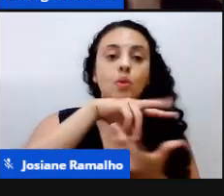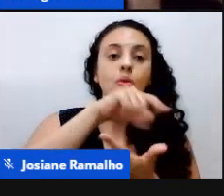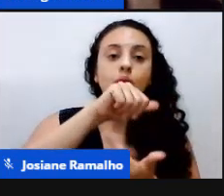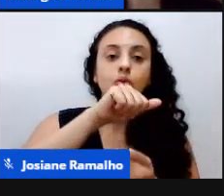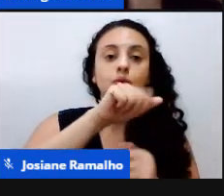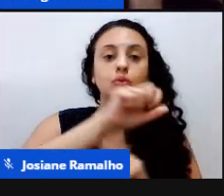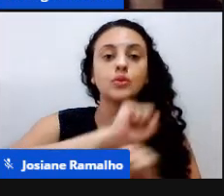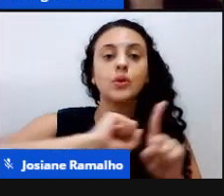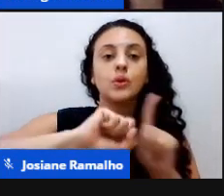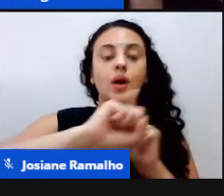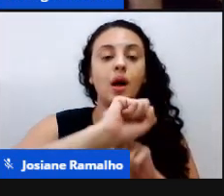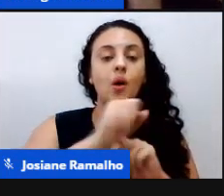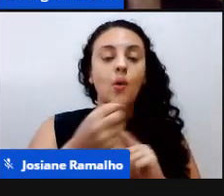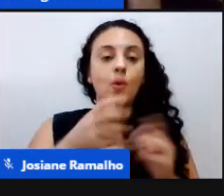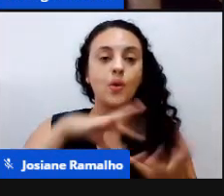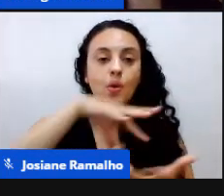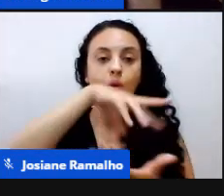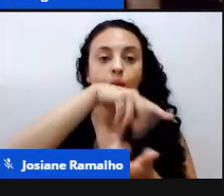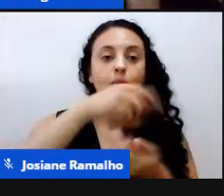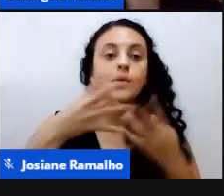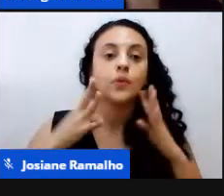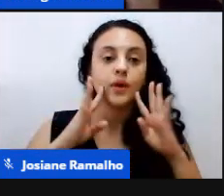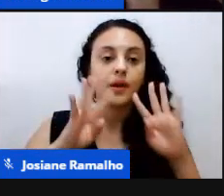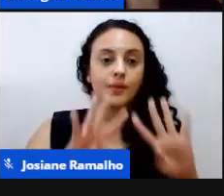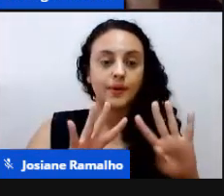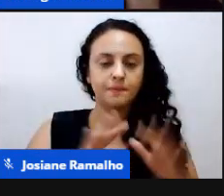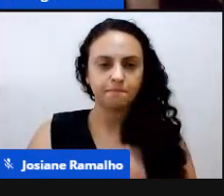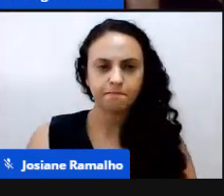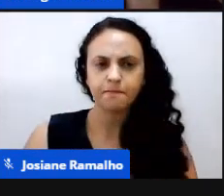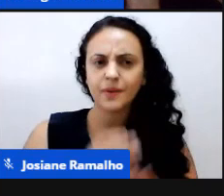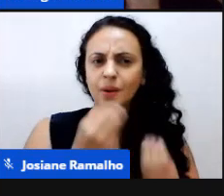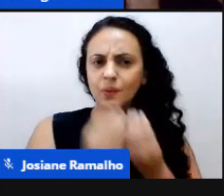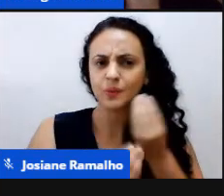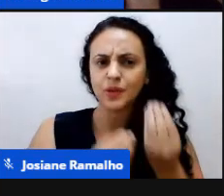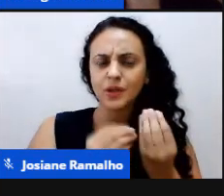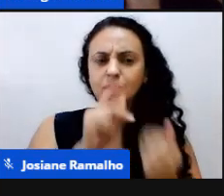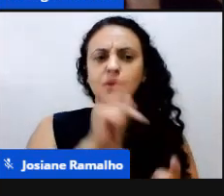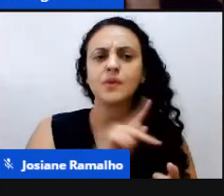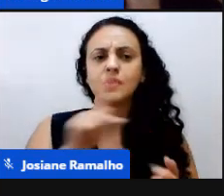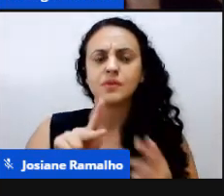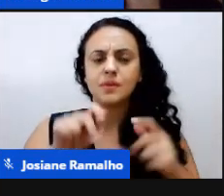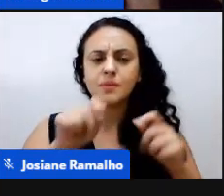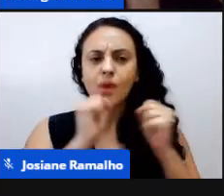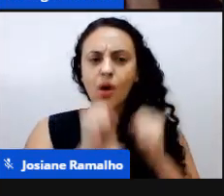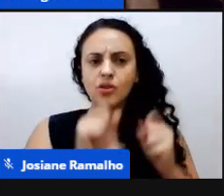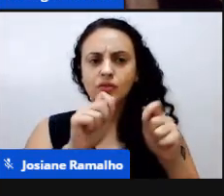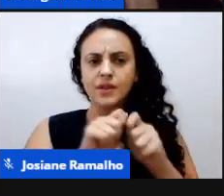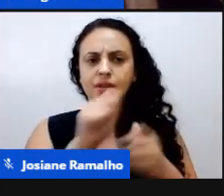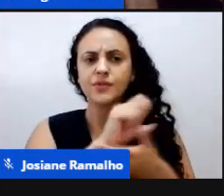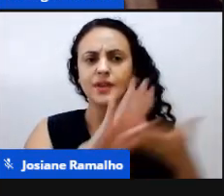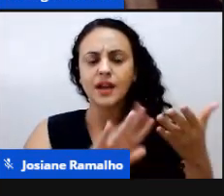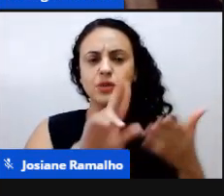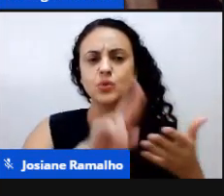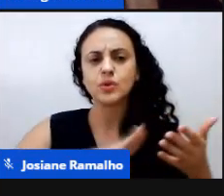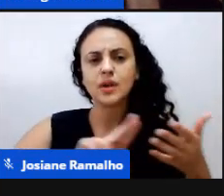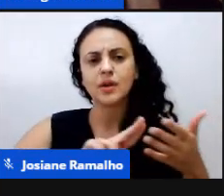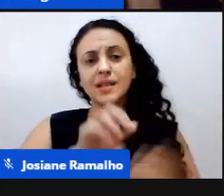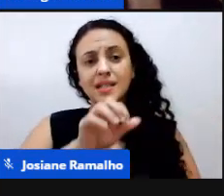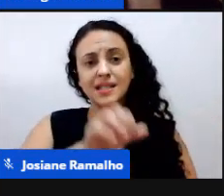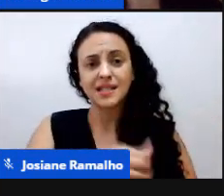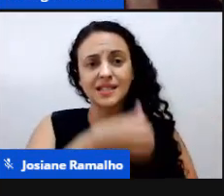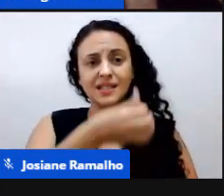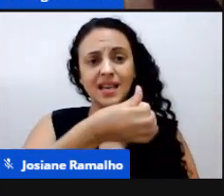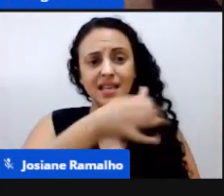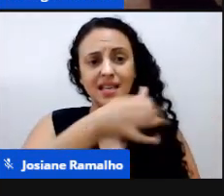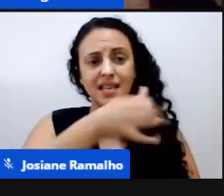experiências, como que os professores podem estar realizando essas atividades em cima desses campos de experiência? Você poderia falar para nós um